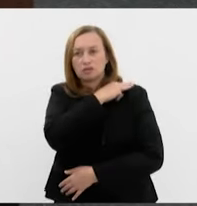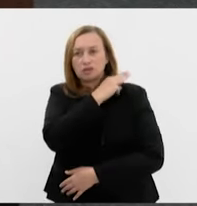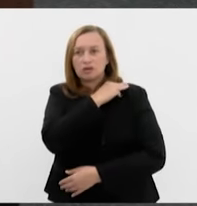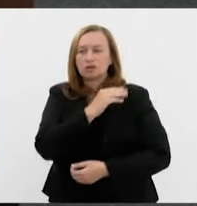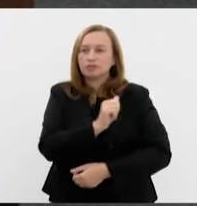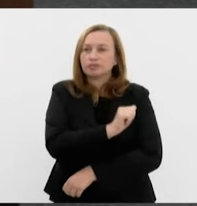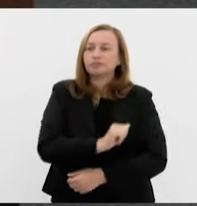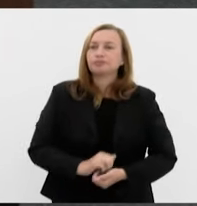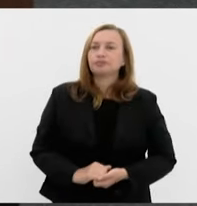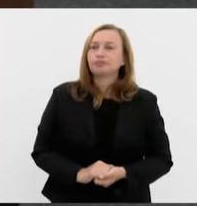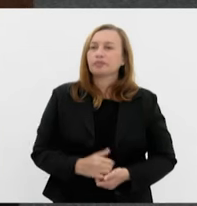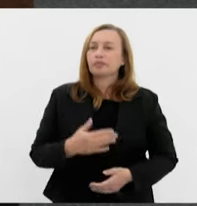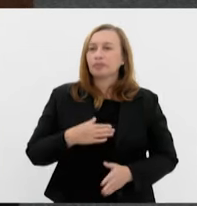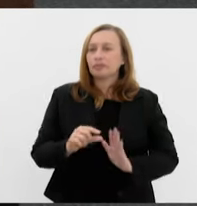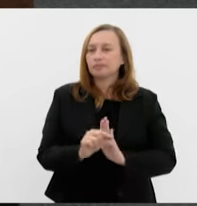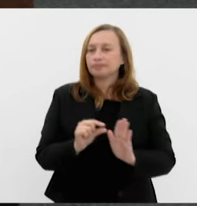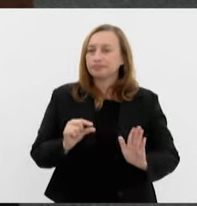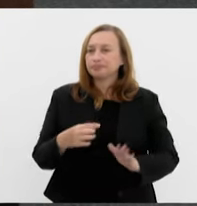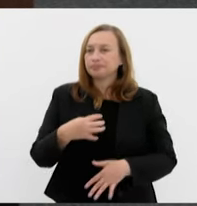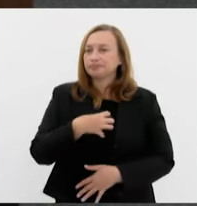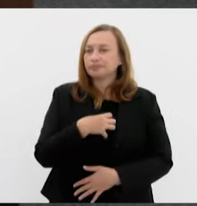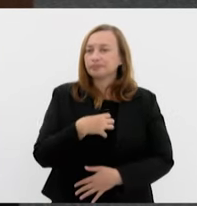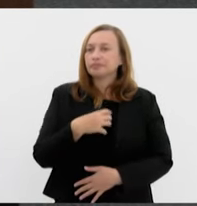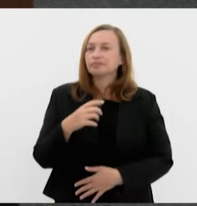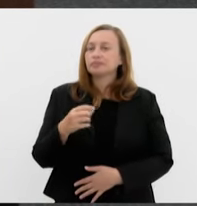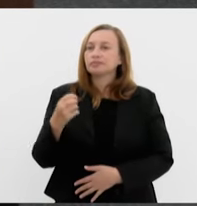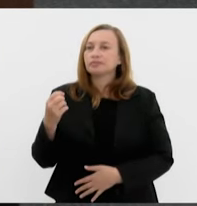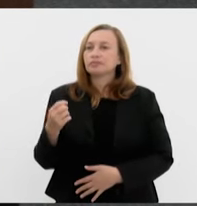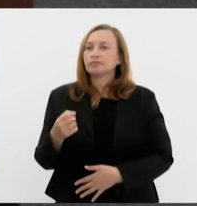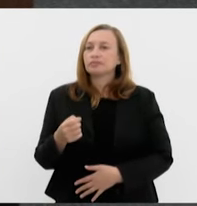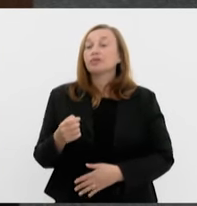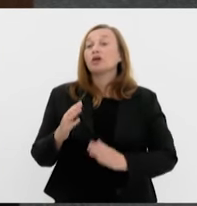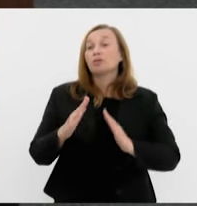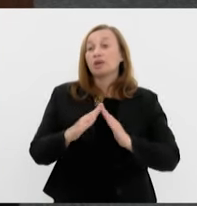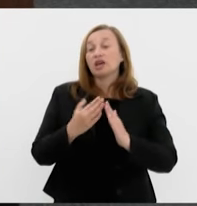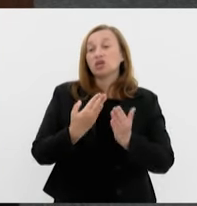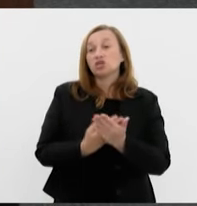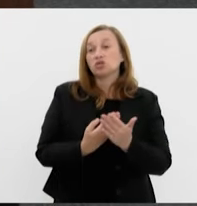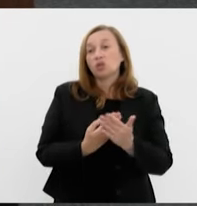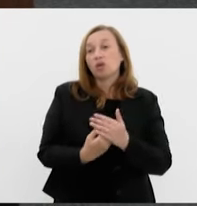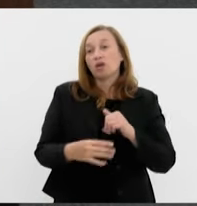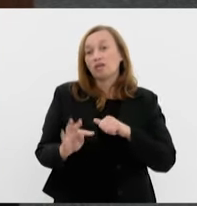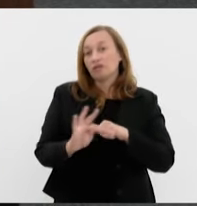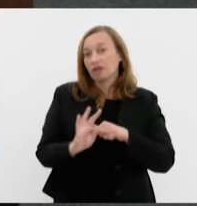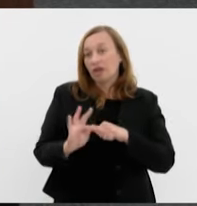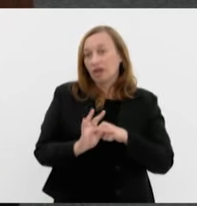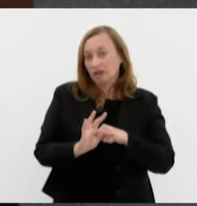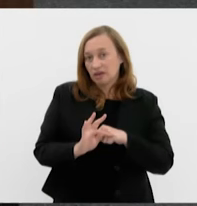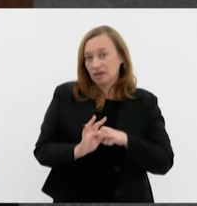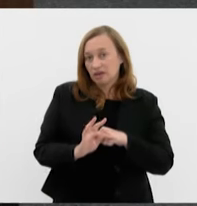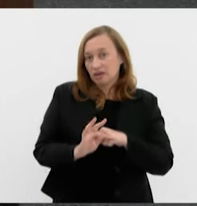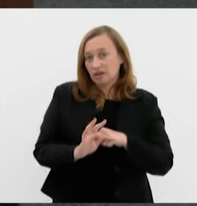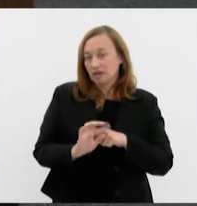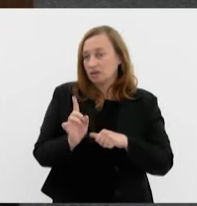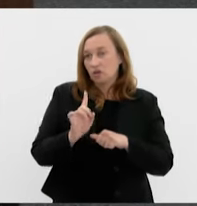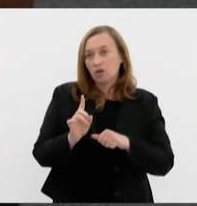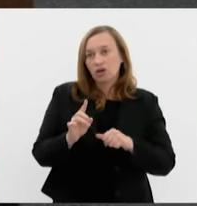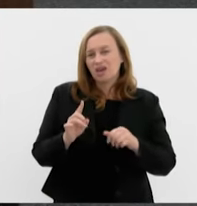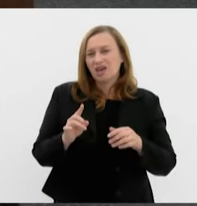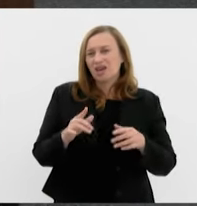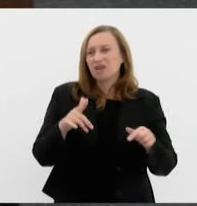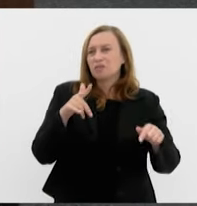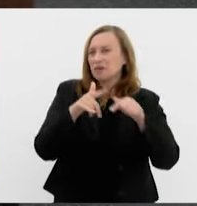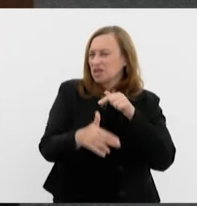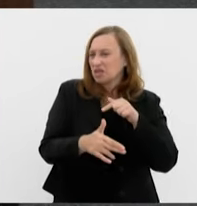minha emenda foi no sentido de estender isso para as escolas técnicas Não no sentido obviamente de atrapalhar o projeto e